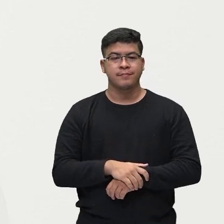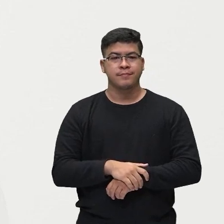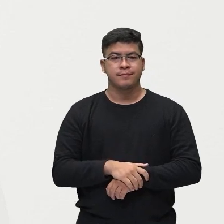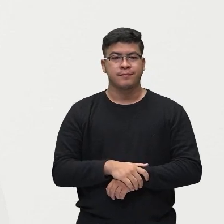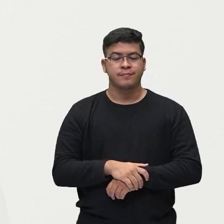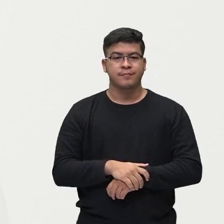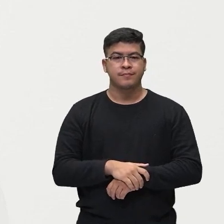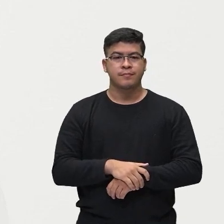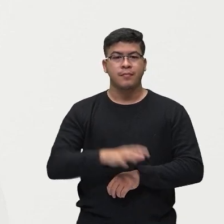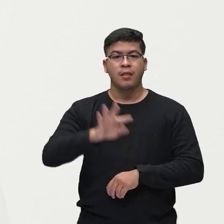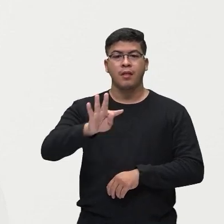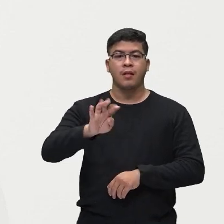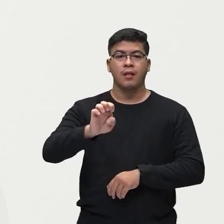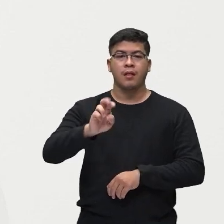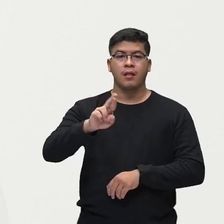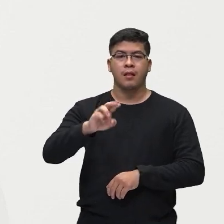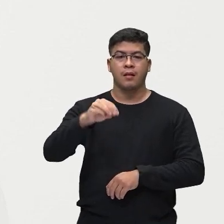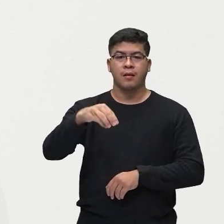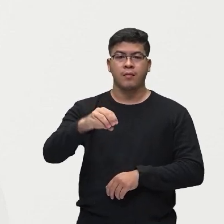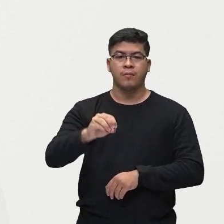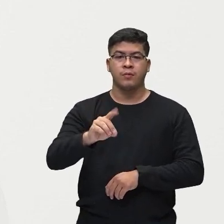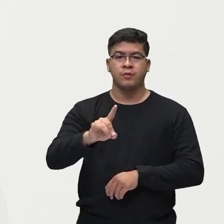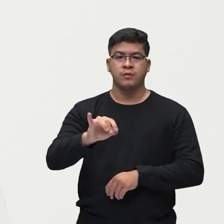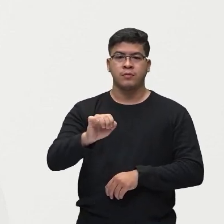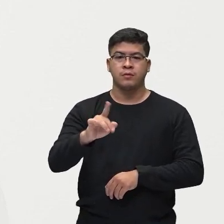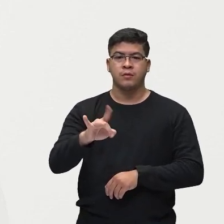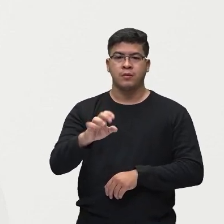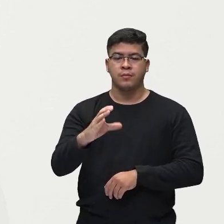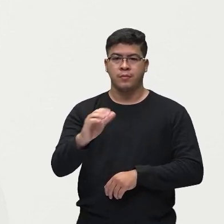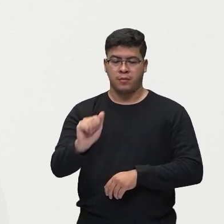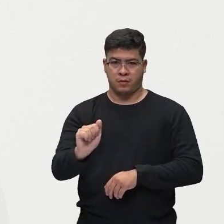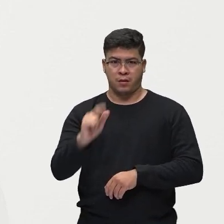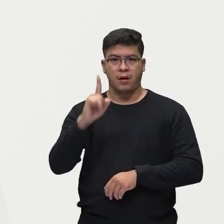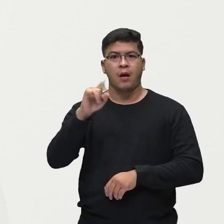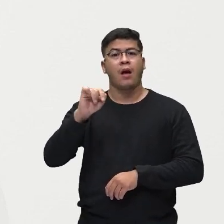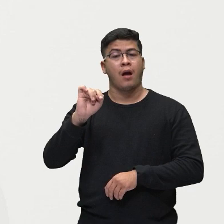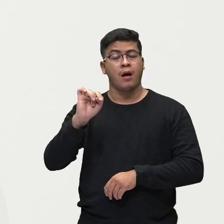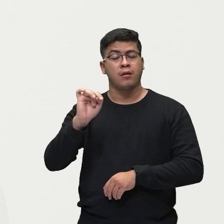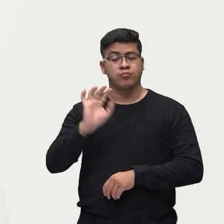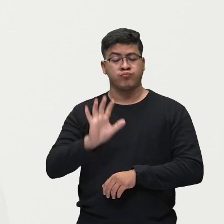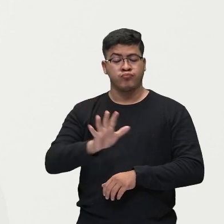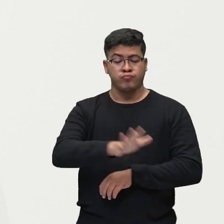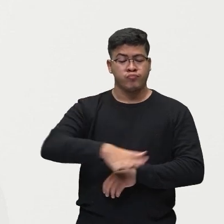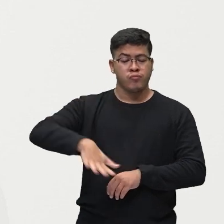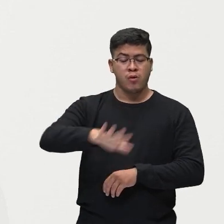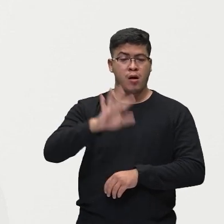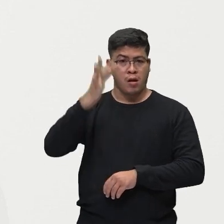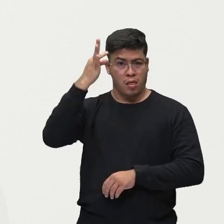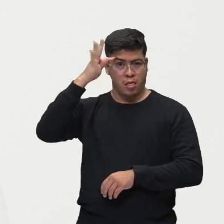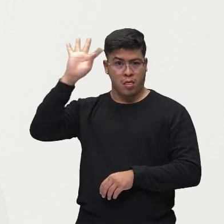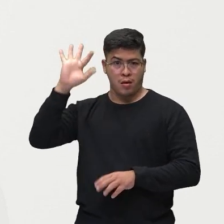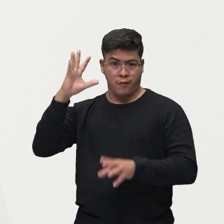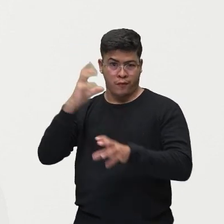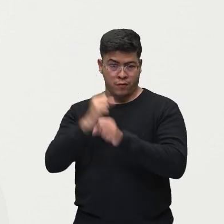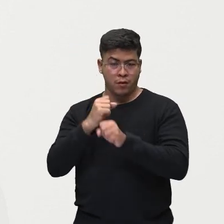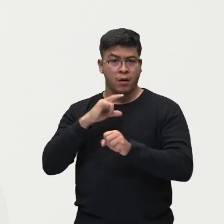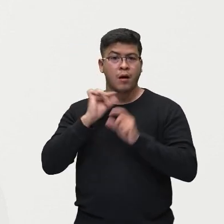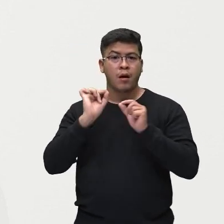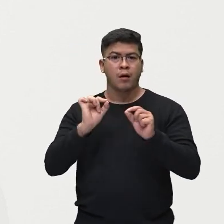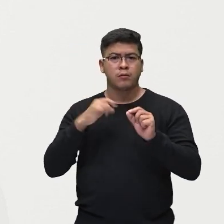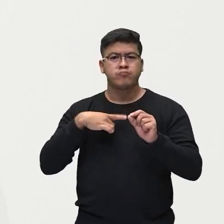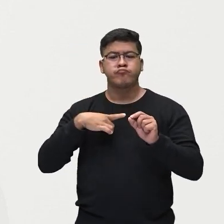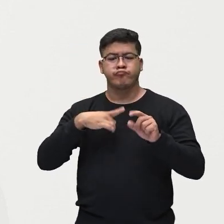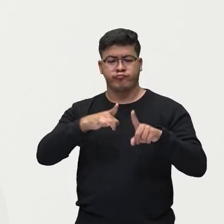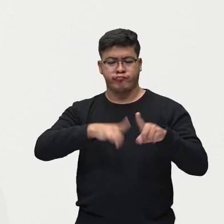termodinâmica é a área da física que estuda diversos fenômenos e sistemas físicos